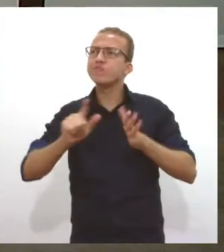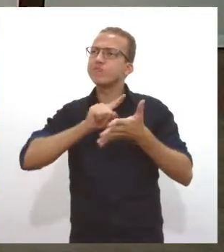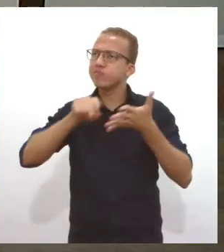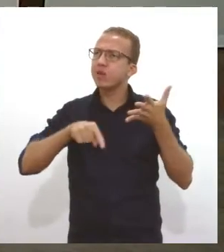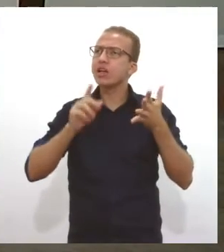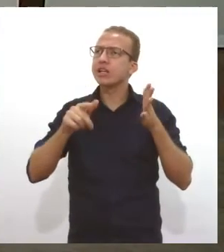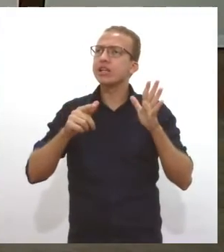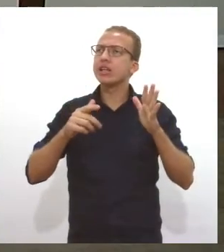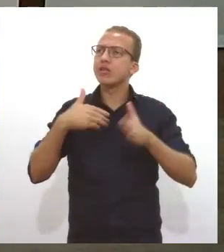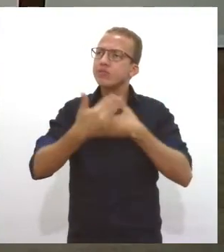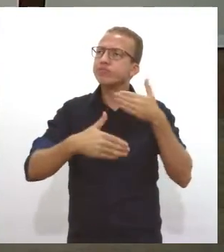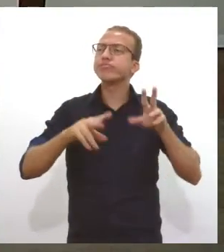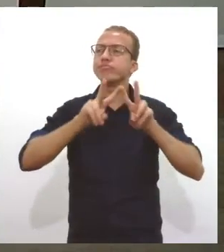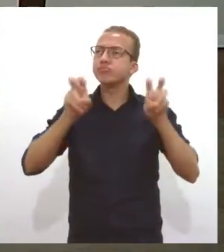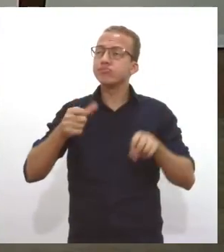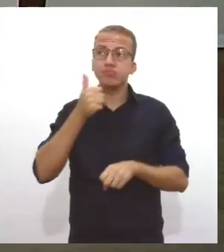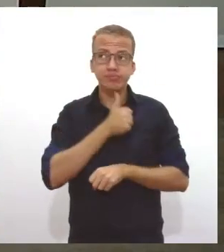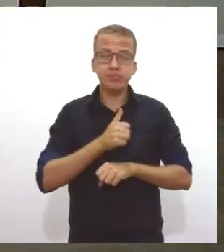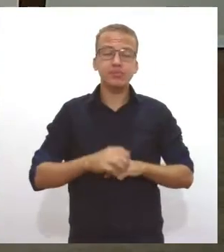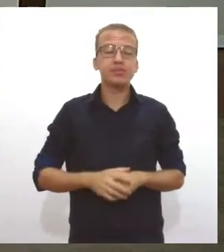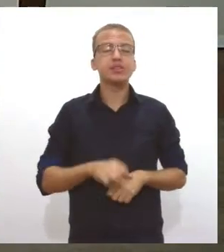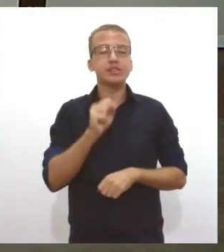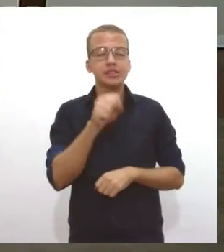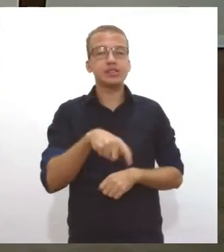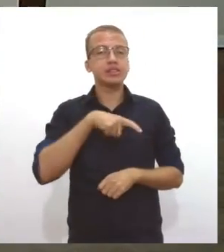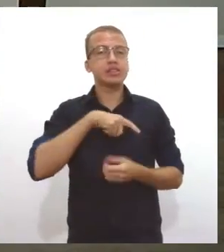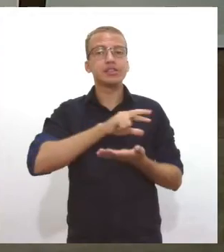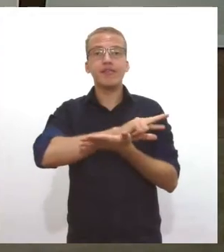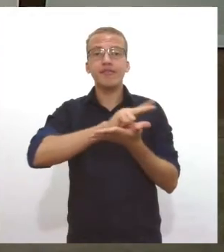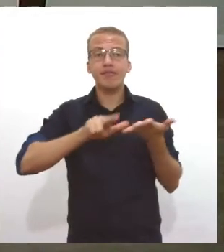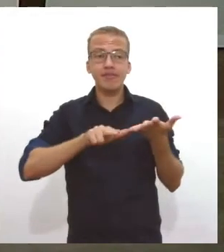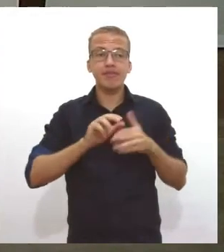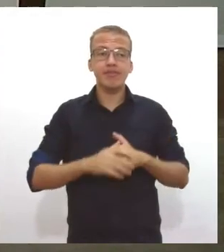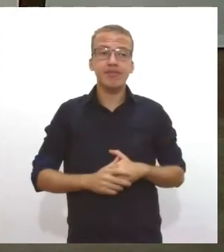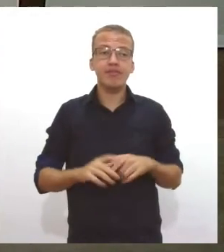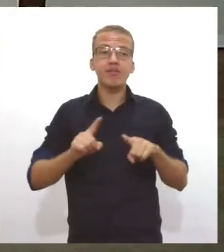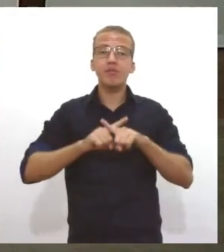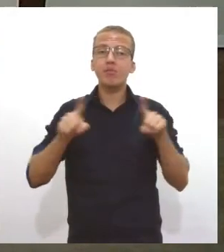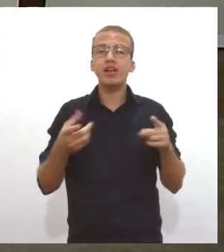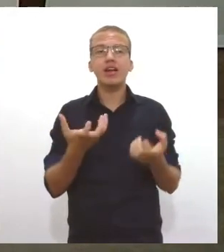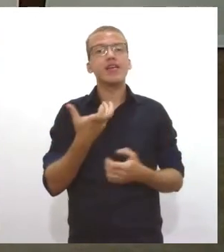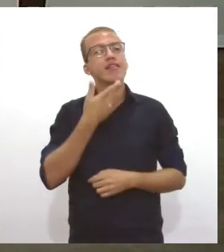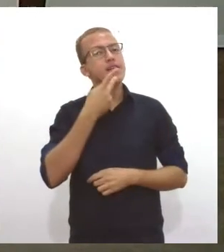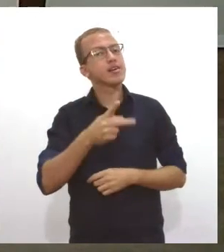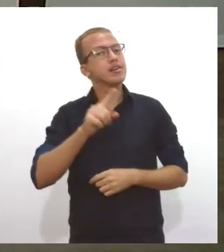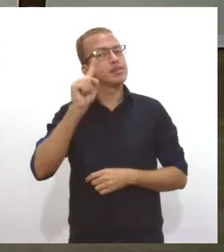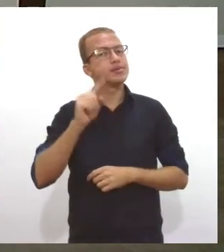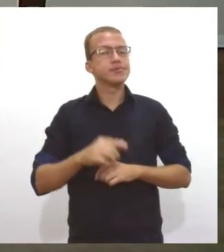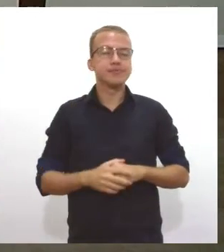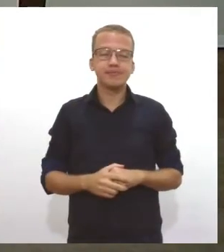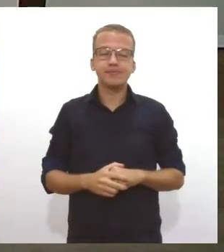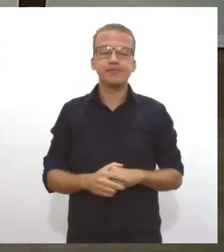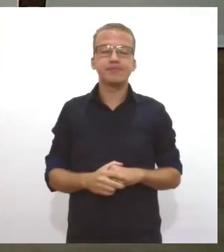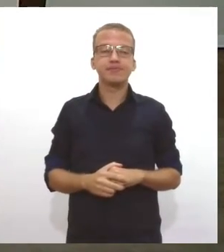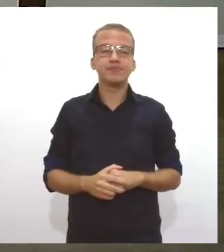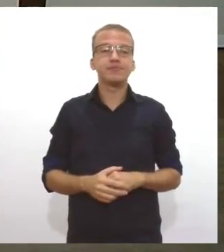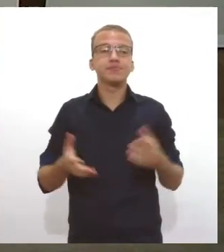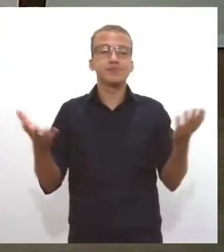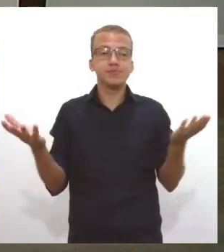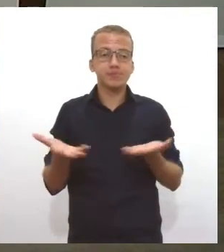as mulheres Sim tem vários mais um especificamente que eu quero falar agora Aliás hoje